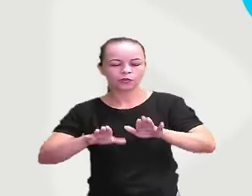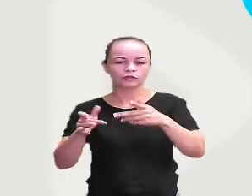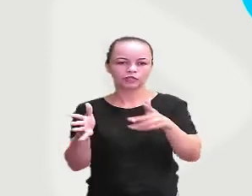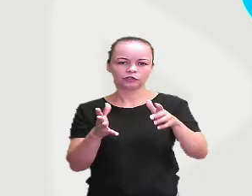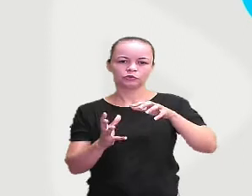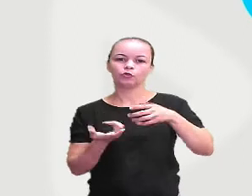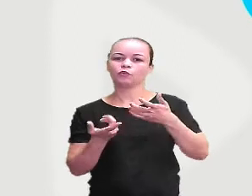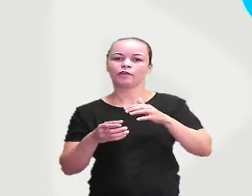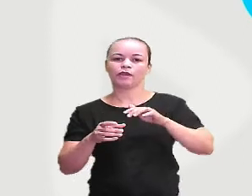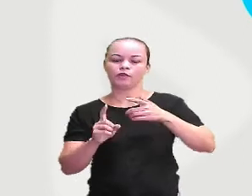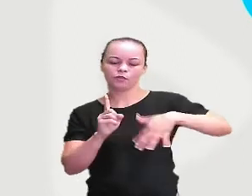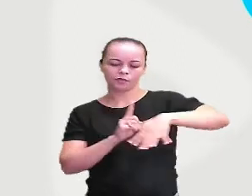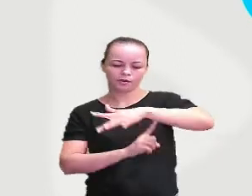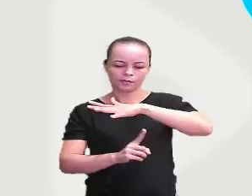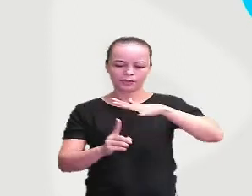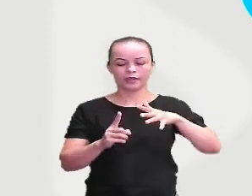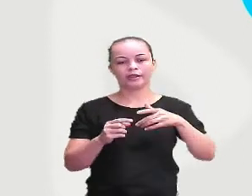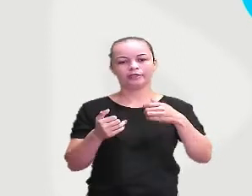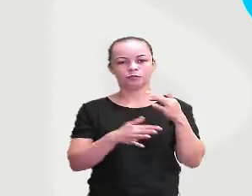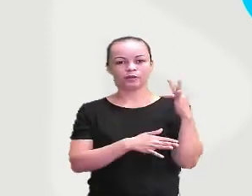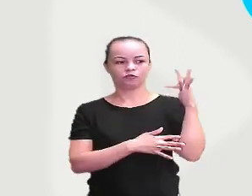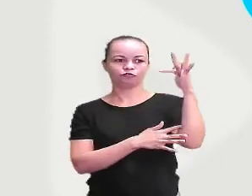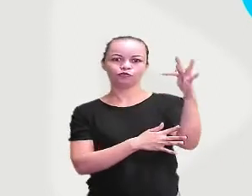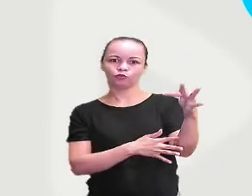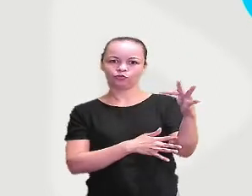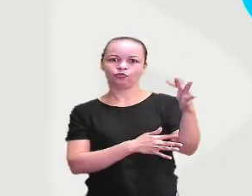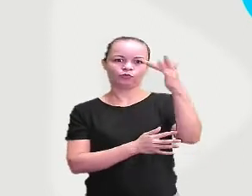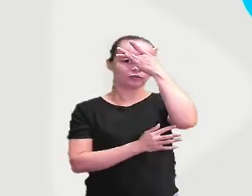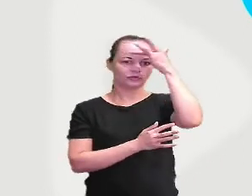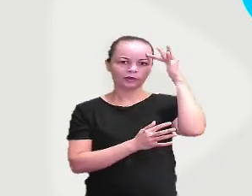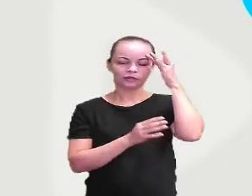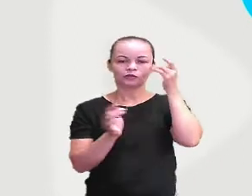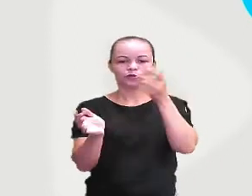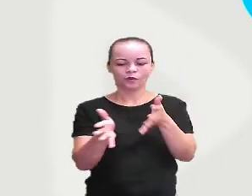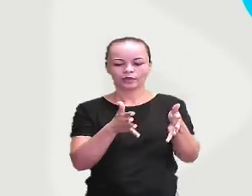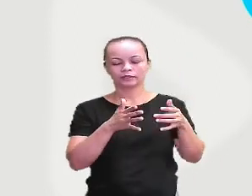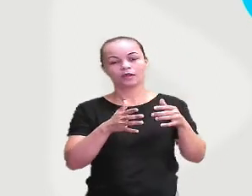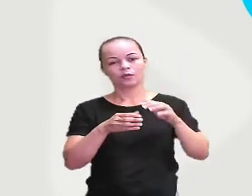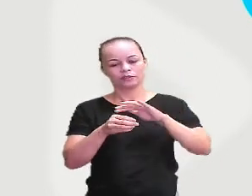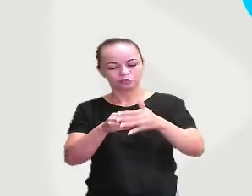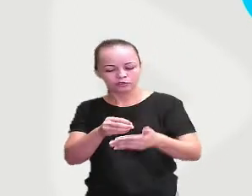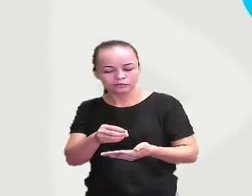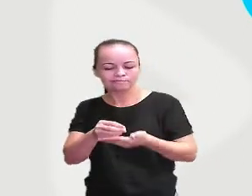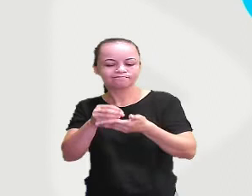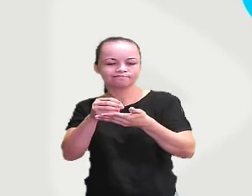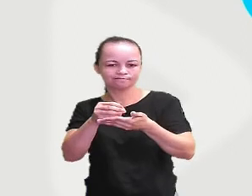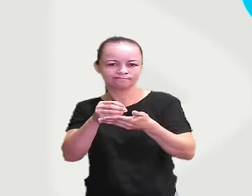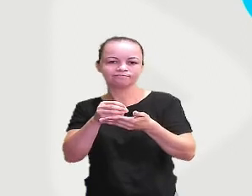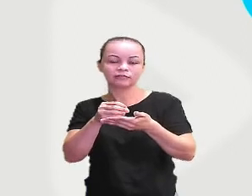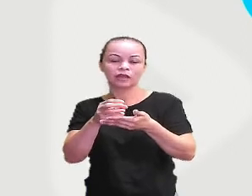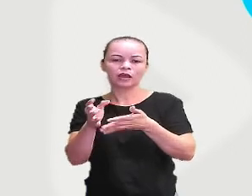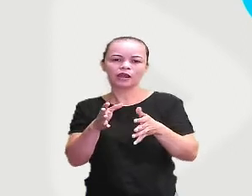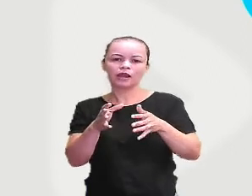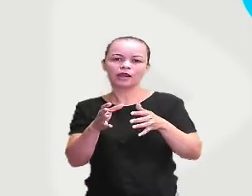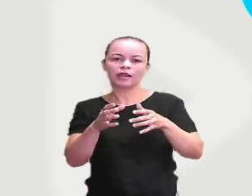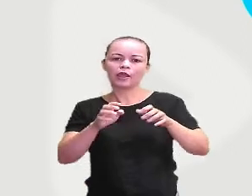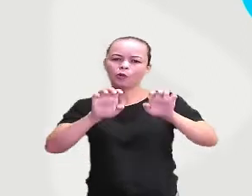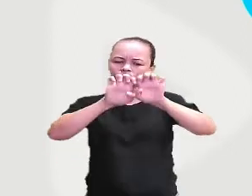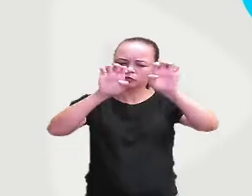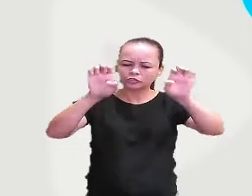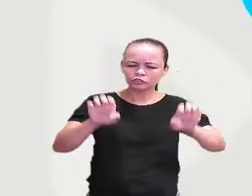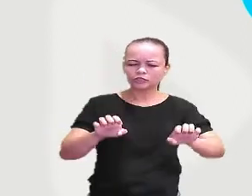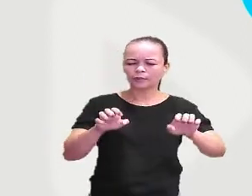futuras, isso é o que deve ser pensado. Então, sustentabilidade é um sistema